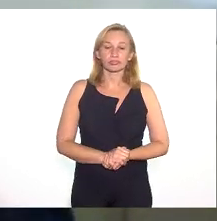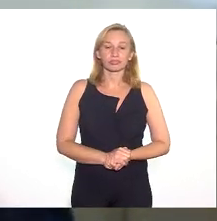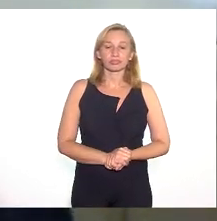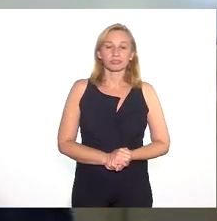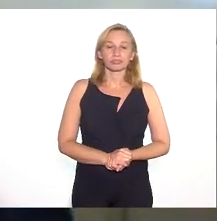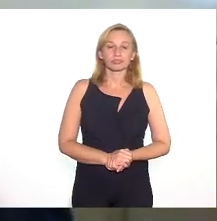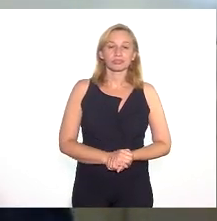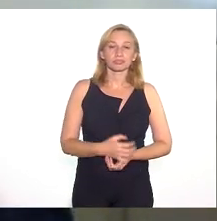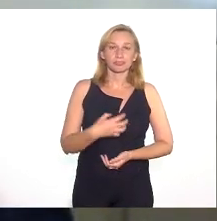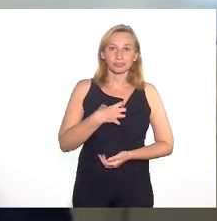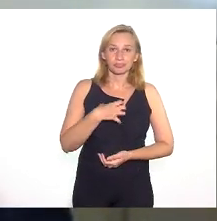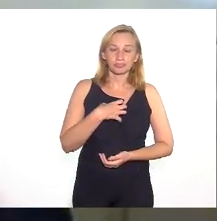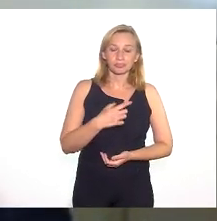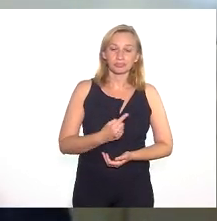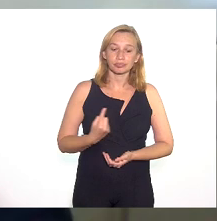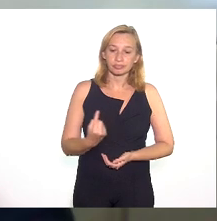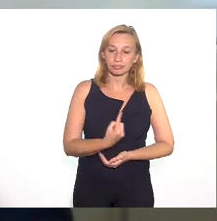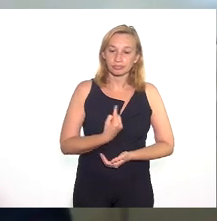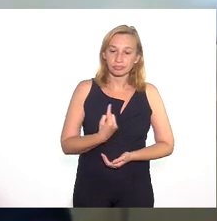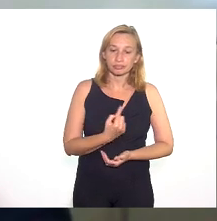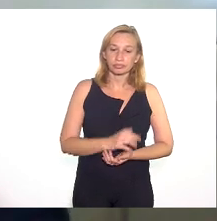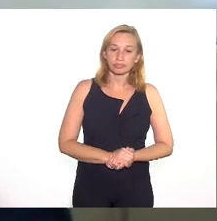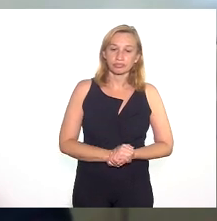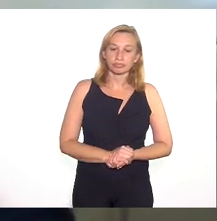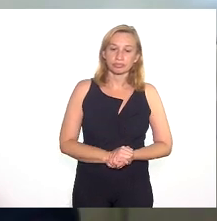Nesse sentido, nós estamos